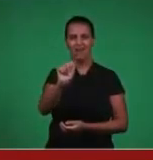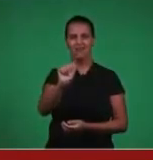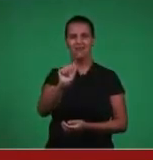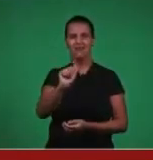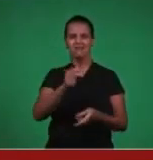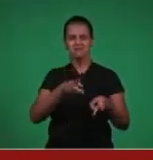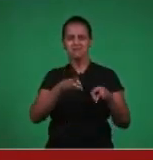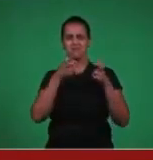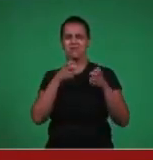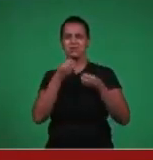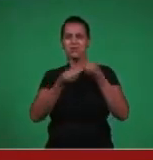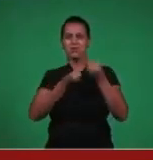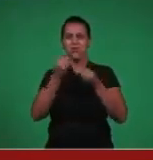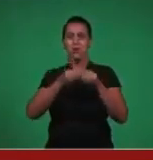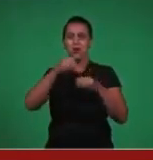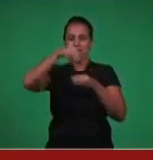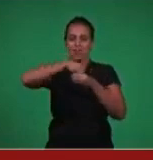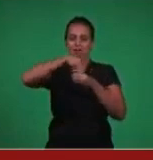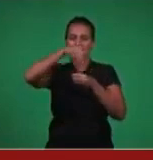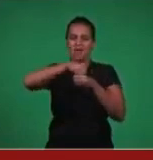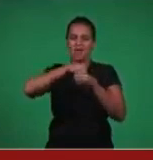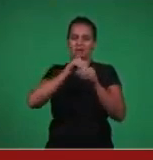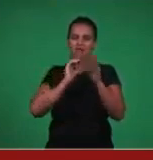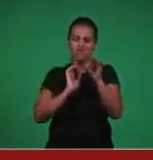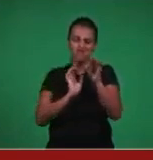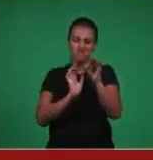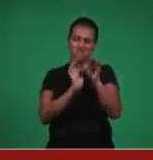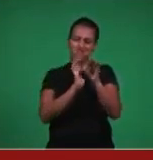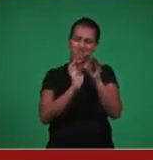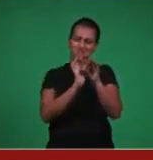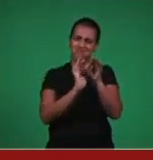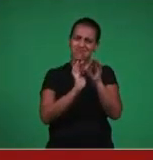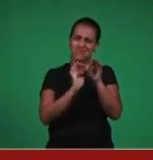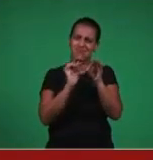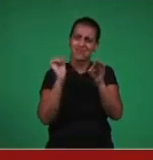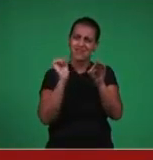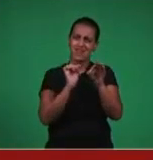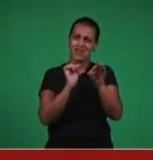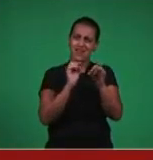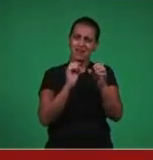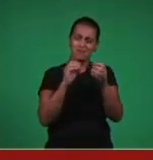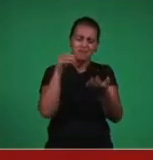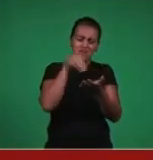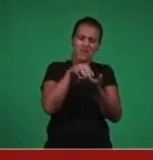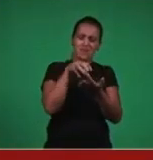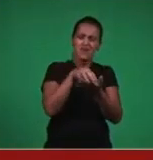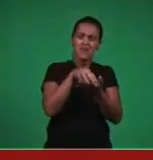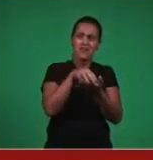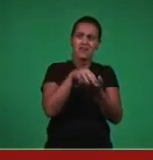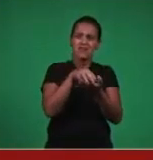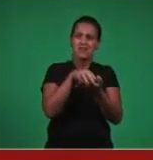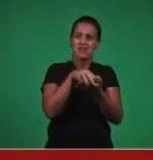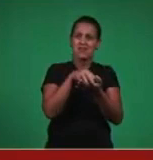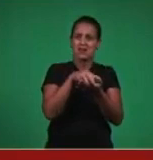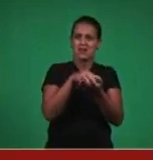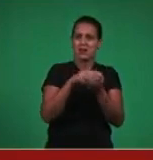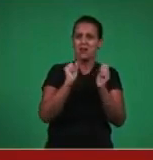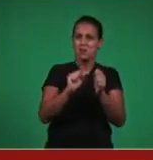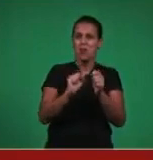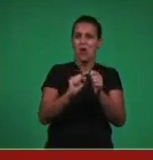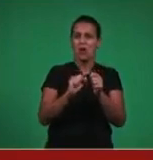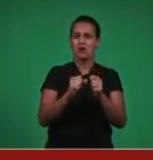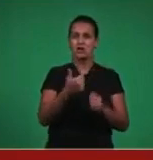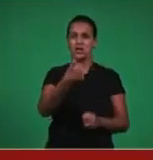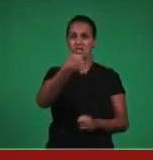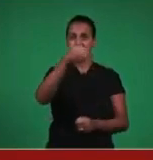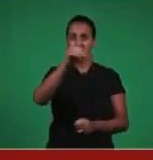concentrada dentro do núcleo. E ela pode atingir o DNA humano até cerca de 2 metros e 10 centímetros de comprimento.